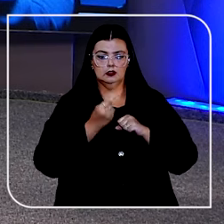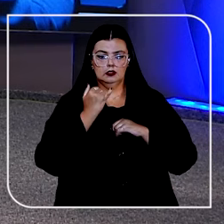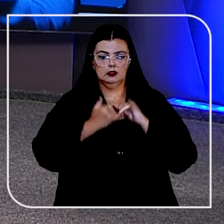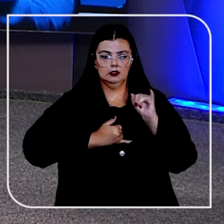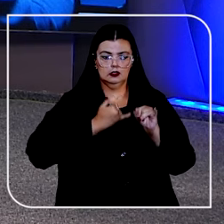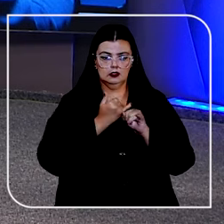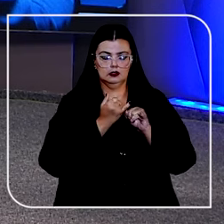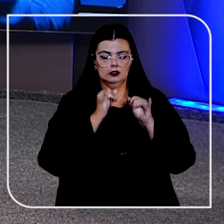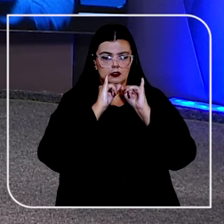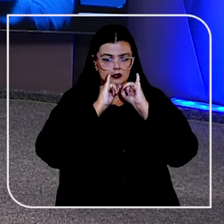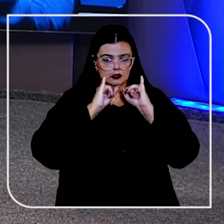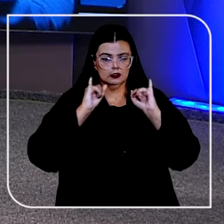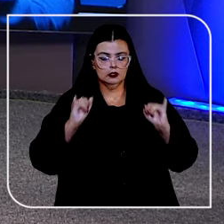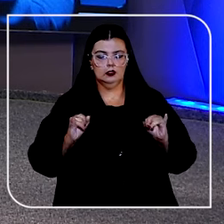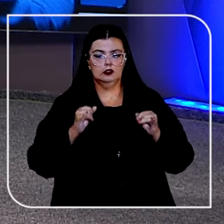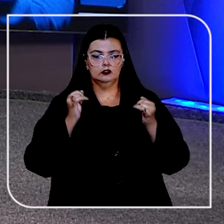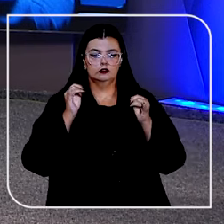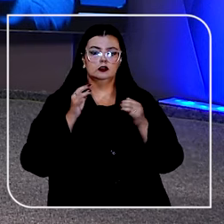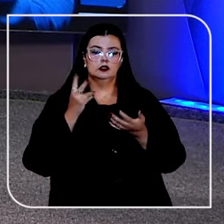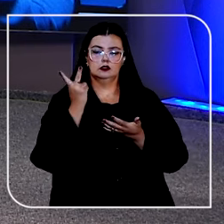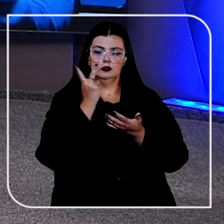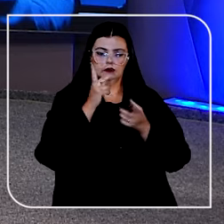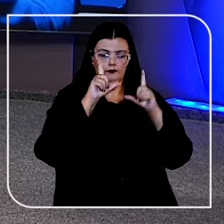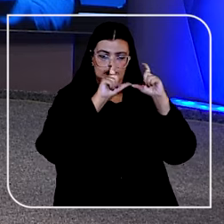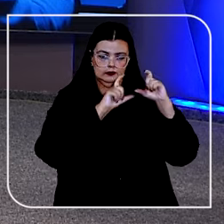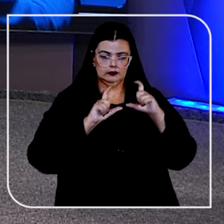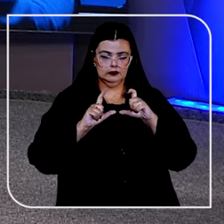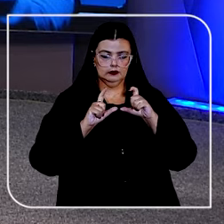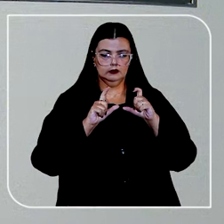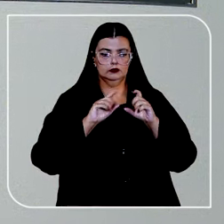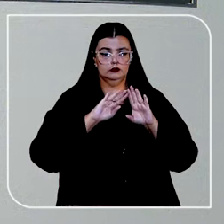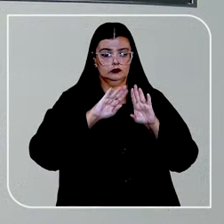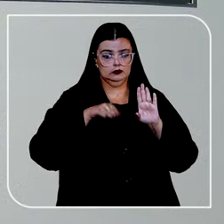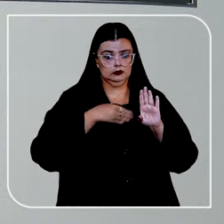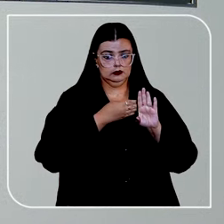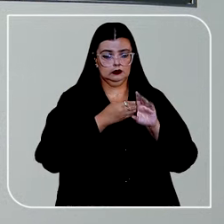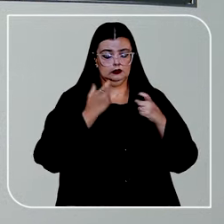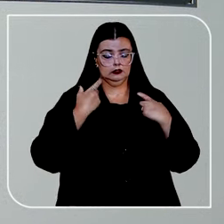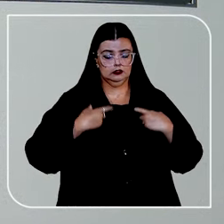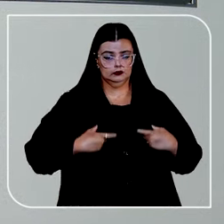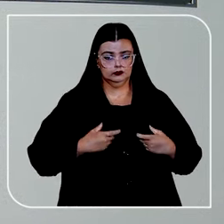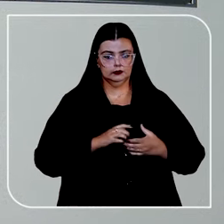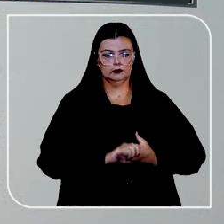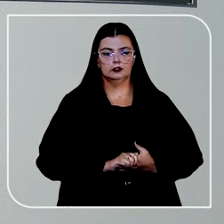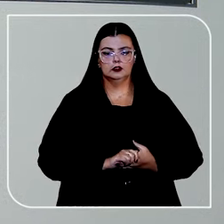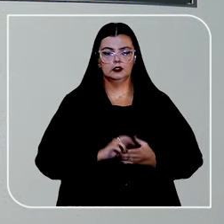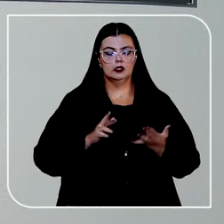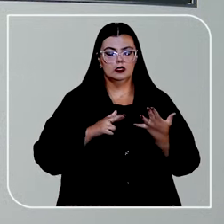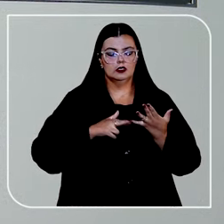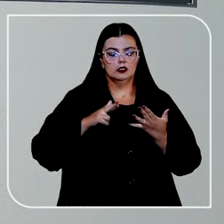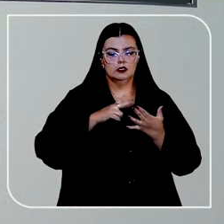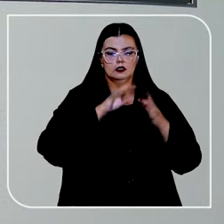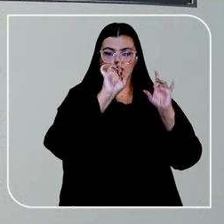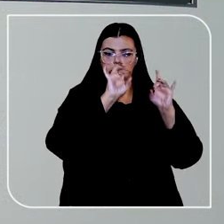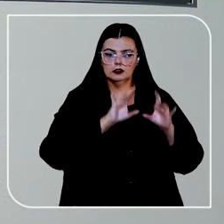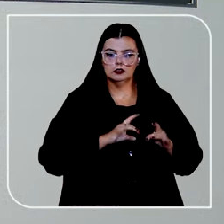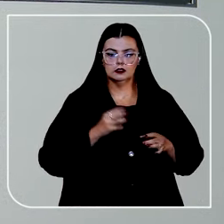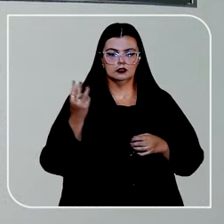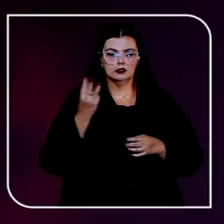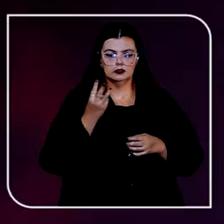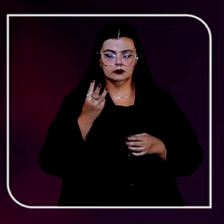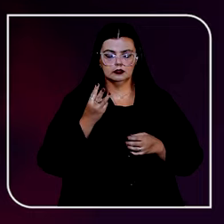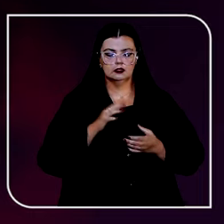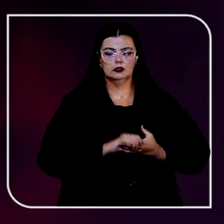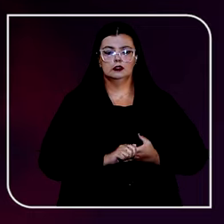caso de divulgação indevida de imagens íntimas em recurso especial julgado Pela terceira turma